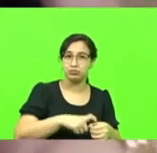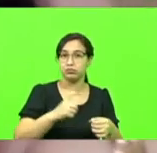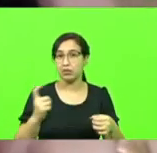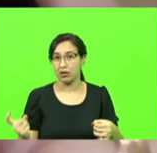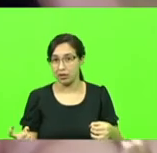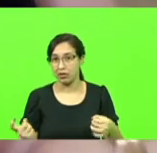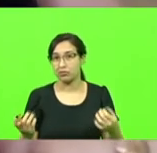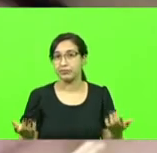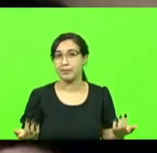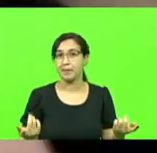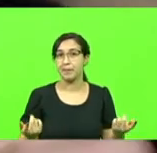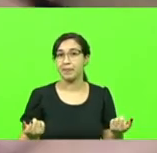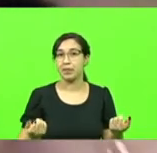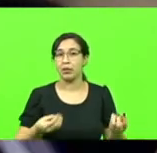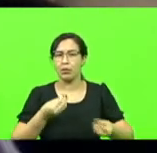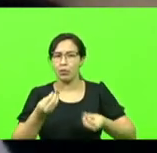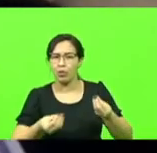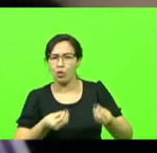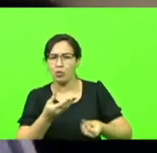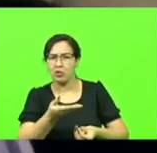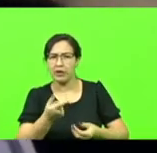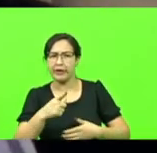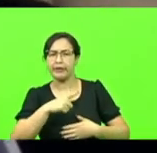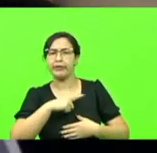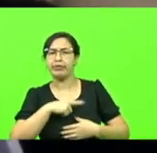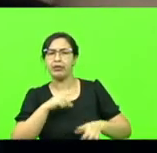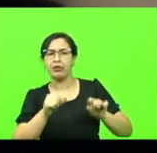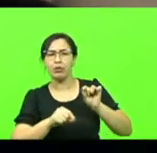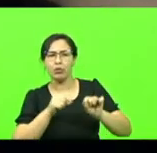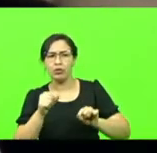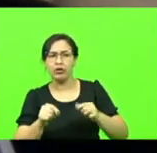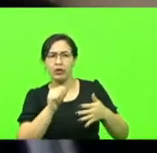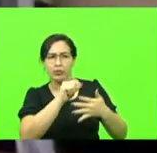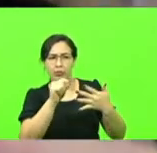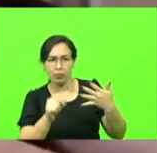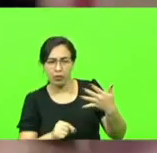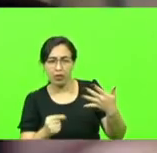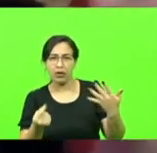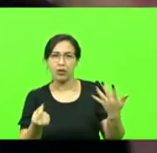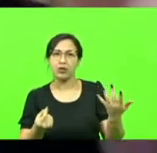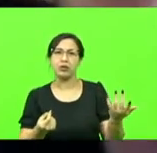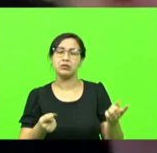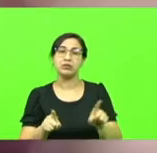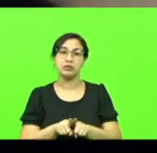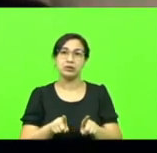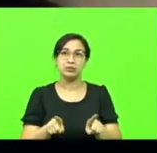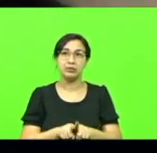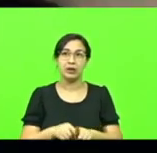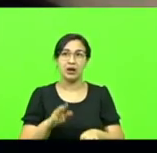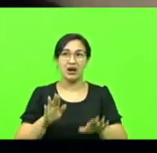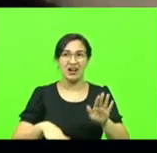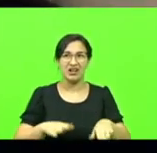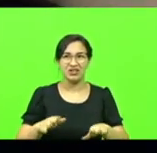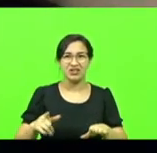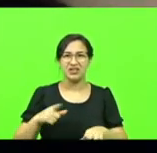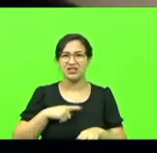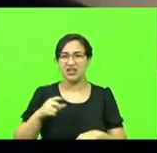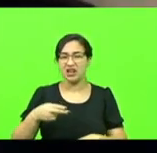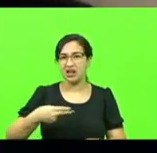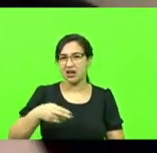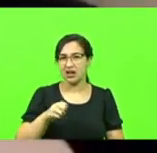definir diagnóstico. Temos que bater de frente com um atestado que está vindo lá daquele neuro